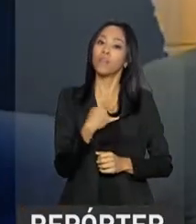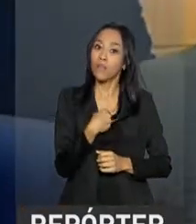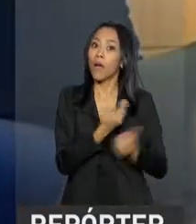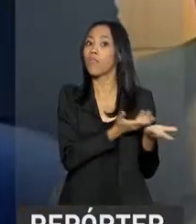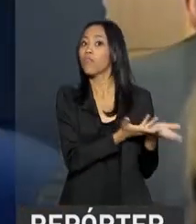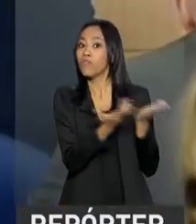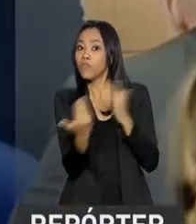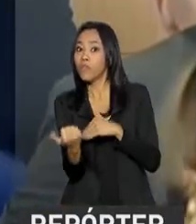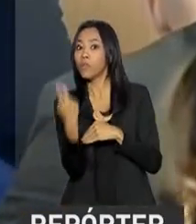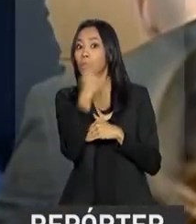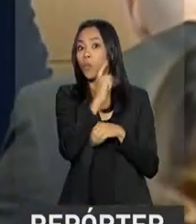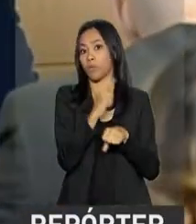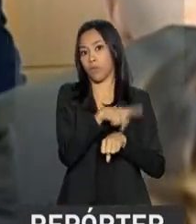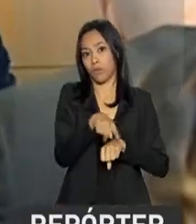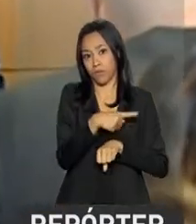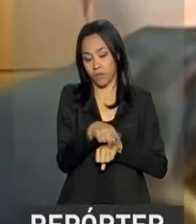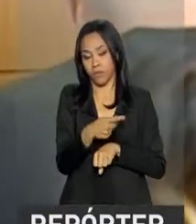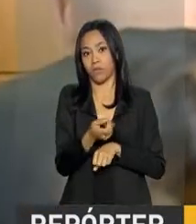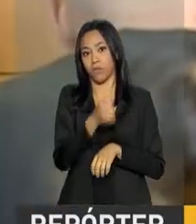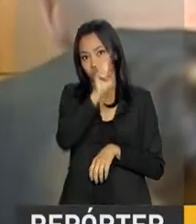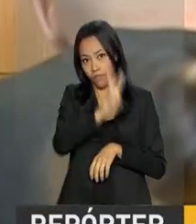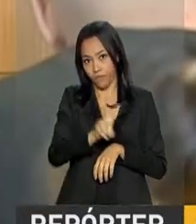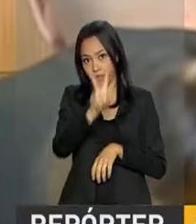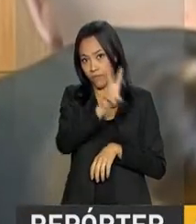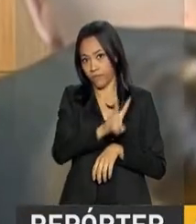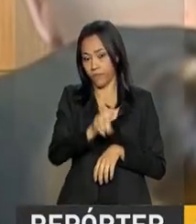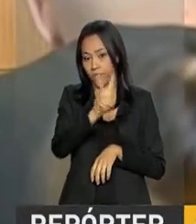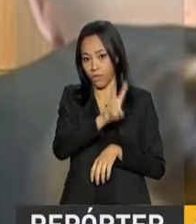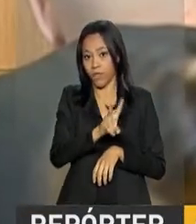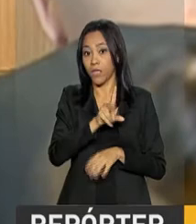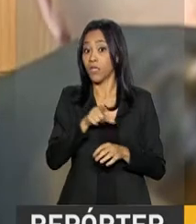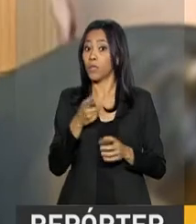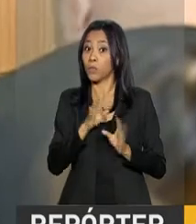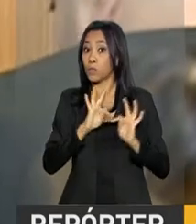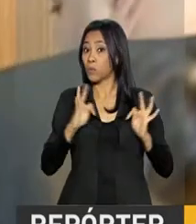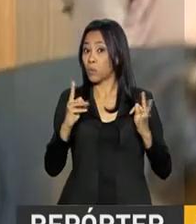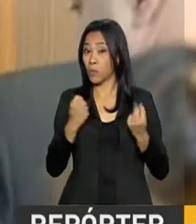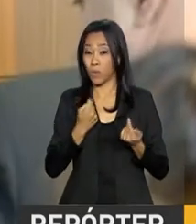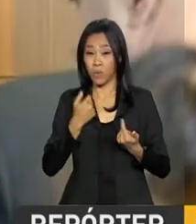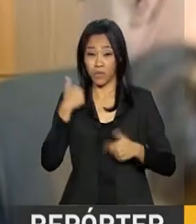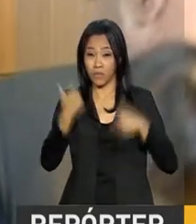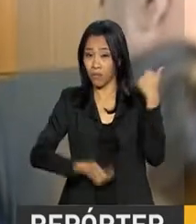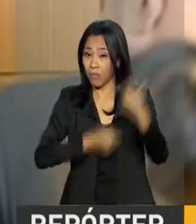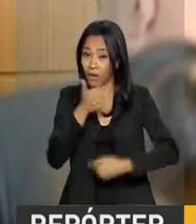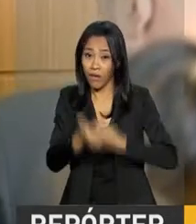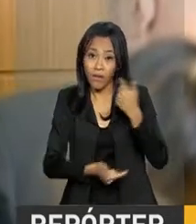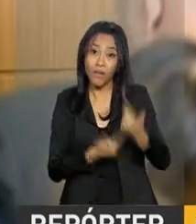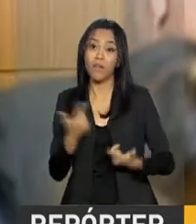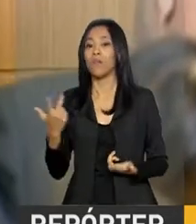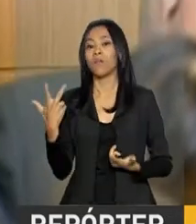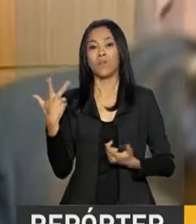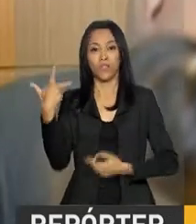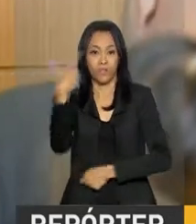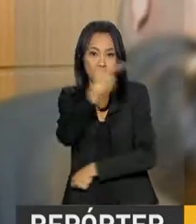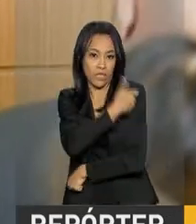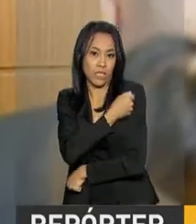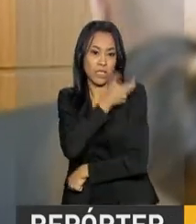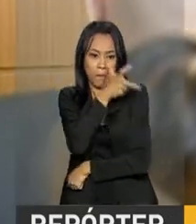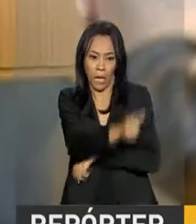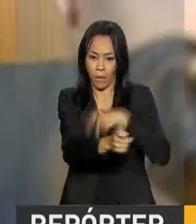de um outro país time e toda a toda todo esse trabalho de bloqueio que a gente vai realizar e já está realizando